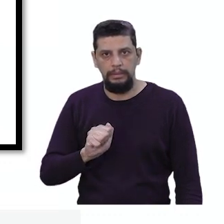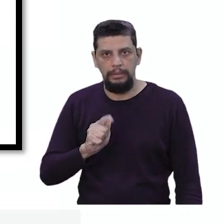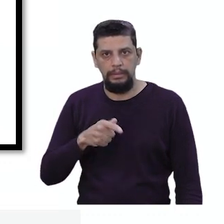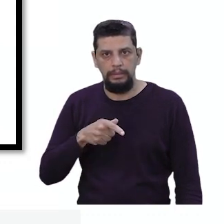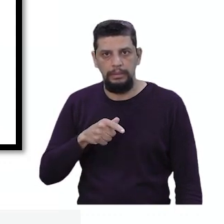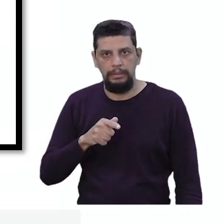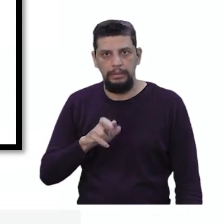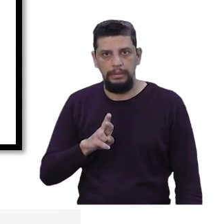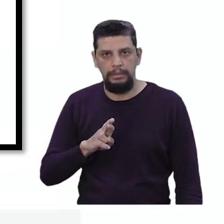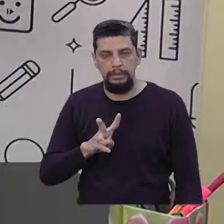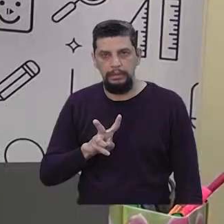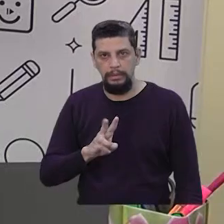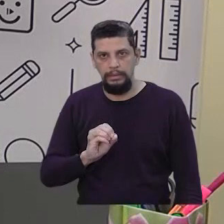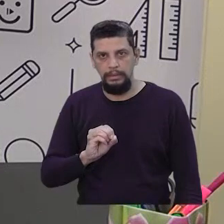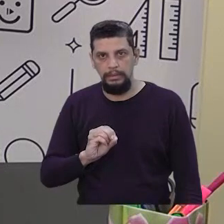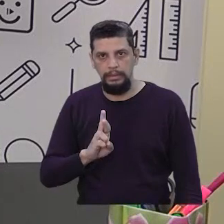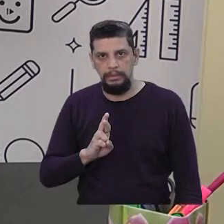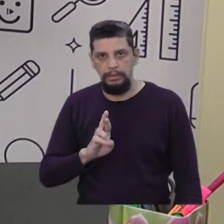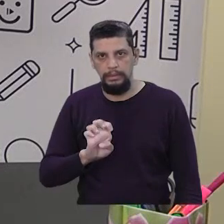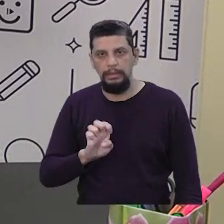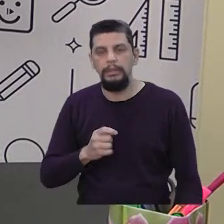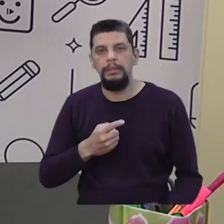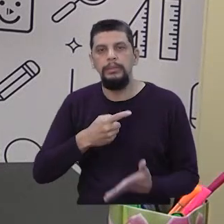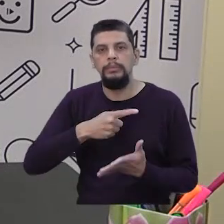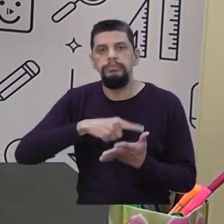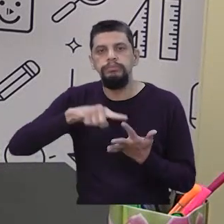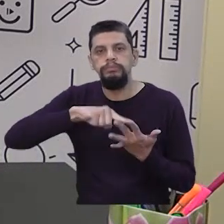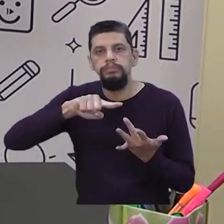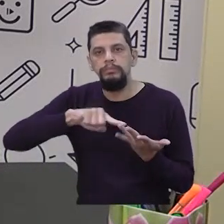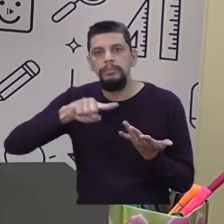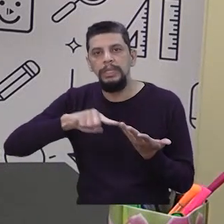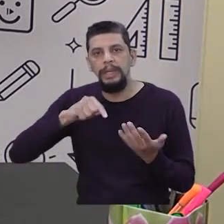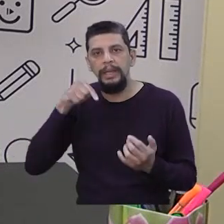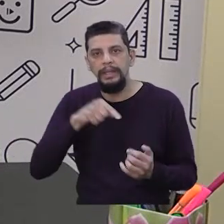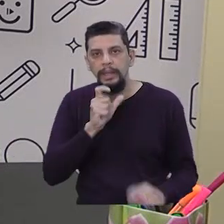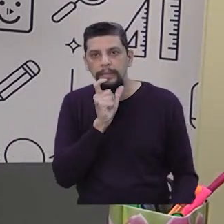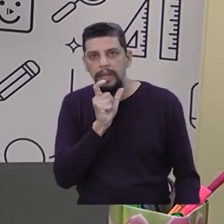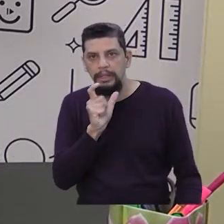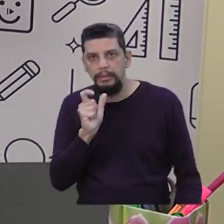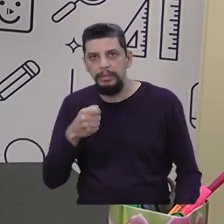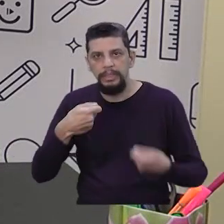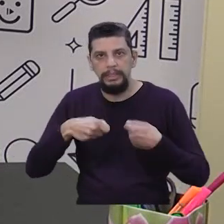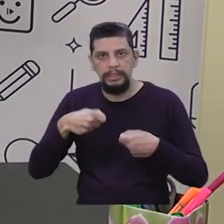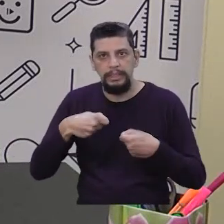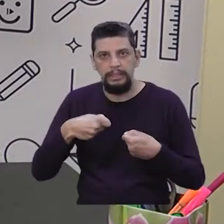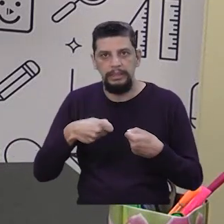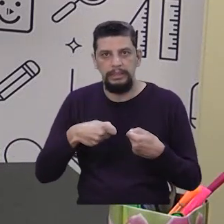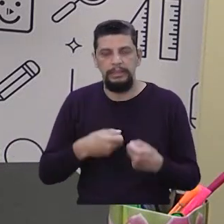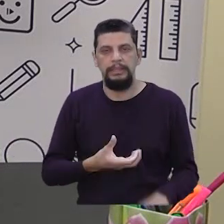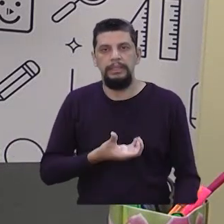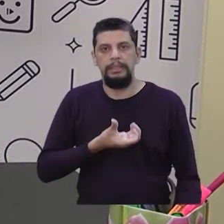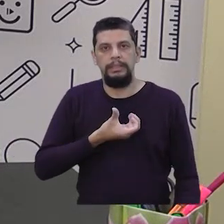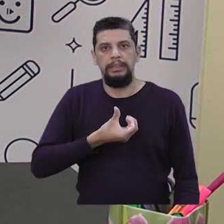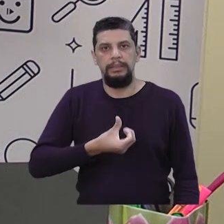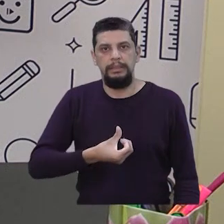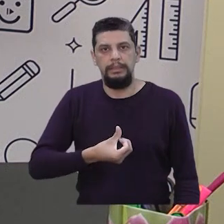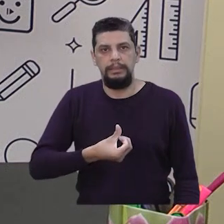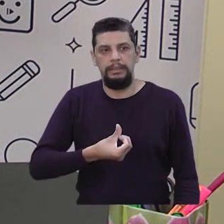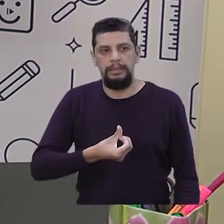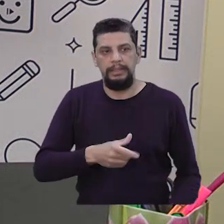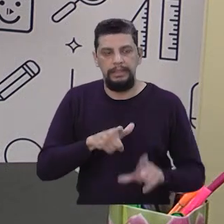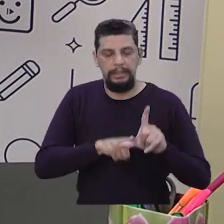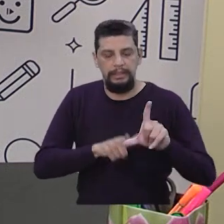Árvore. Quantas letras mesmo? Isto mesmo. Esta palavra, nós precisamos de seis